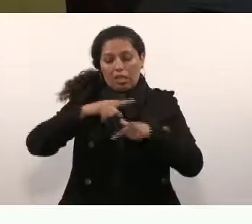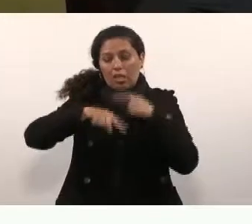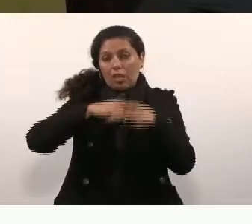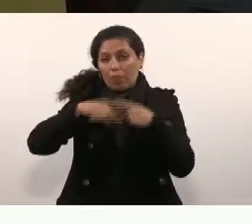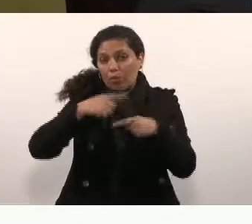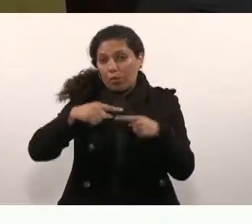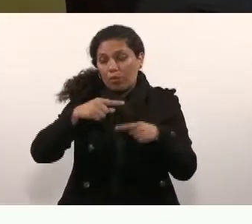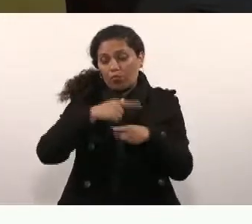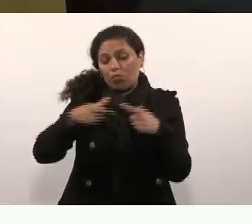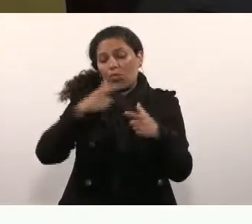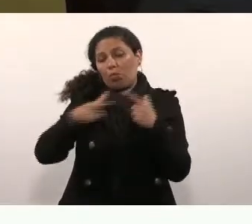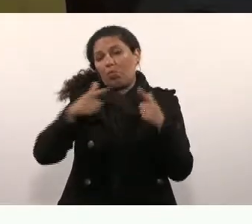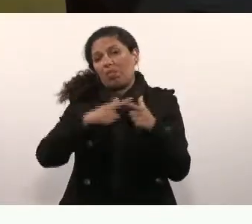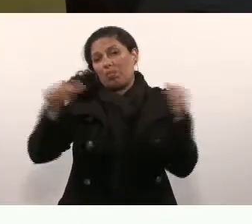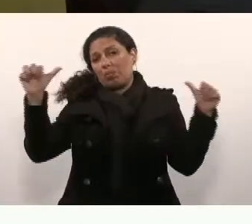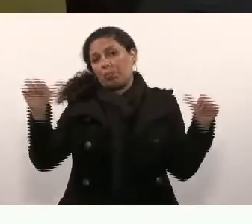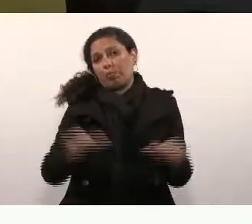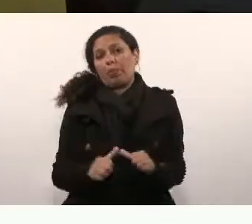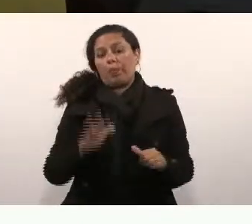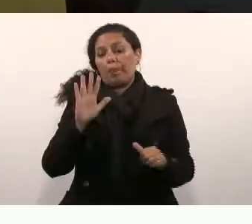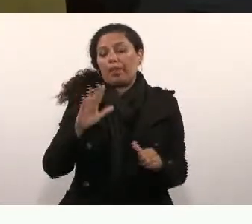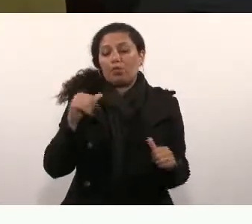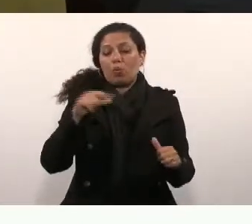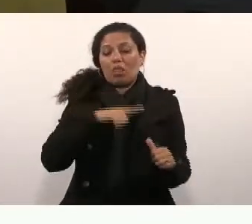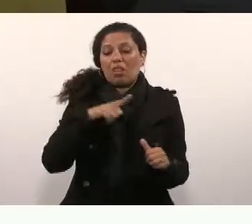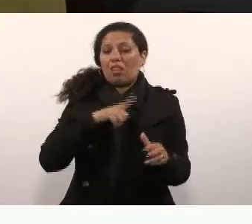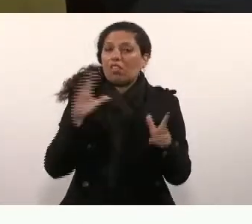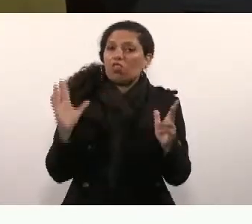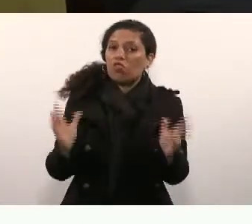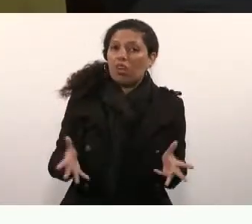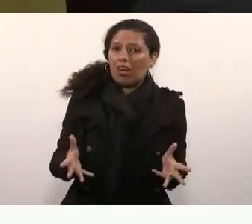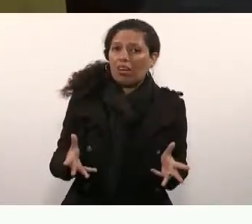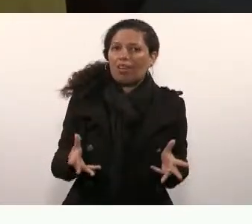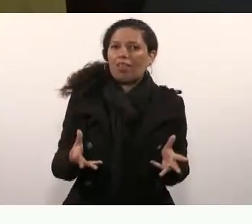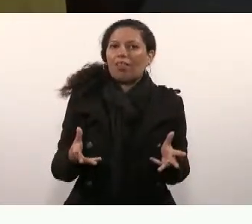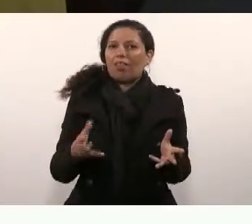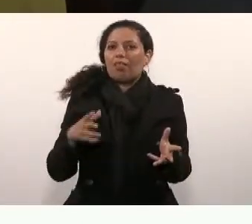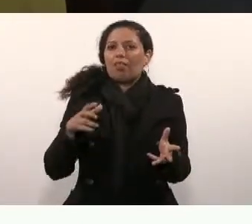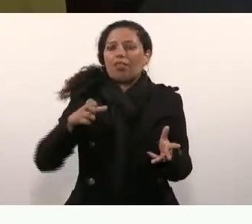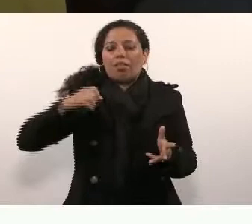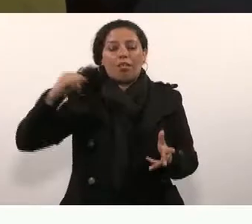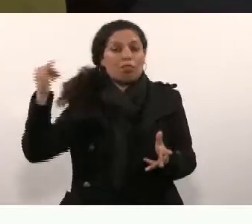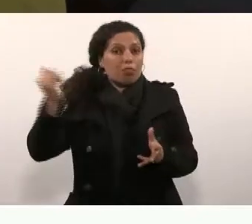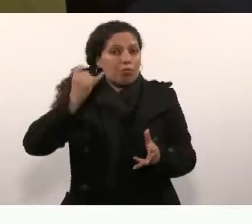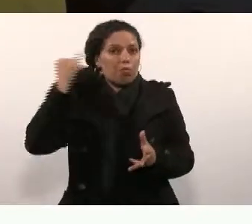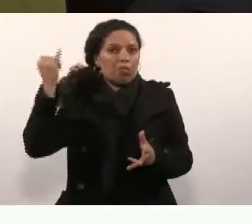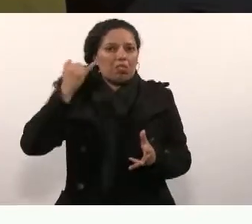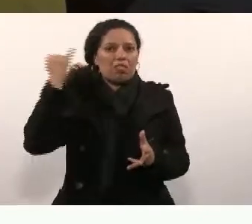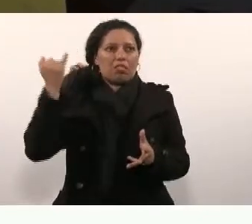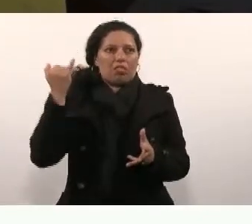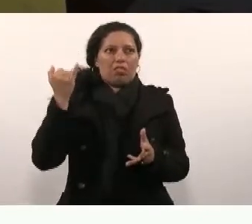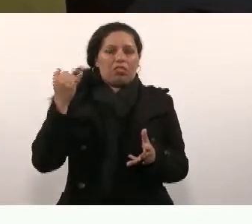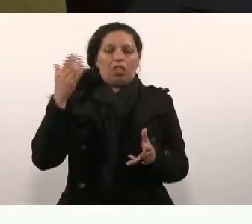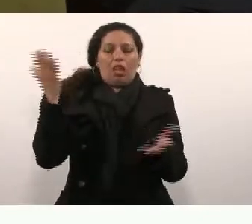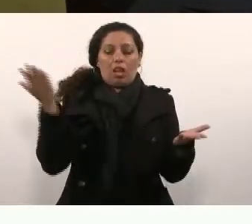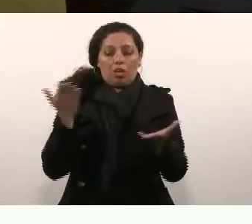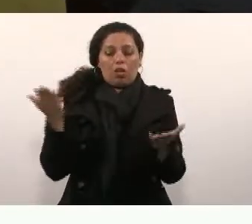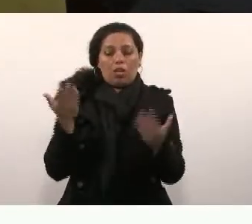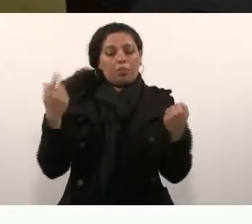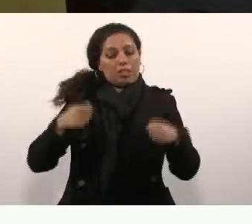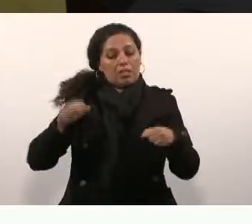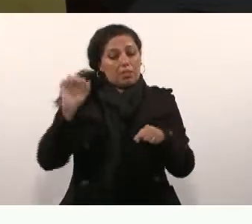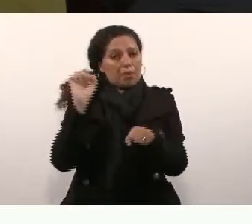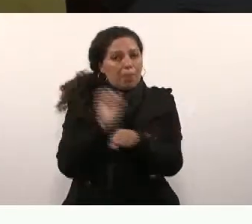Só que o que já está acontecendo é extraordinário. O que precisa é esse freio de